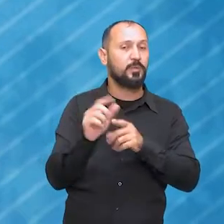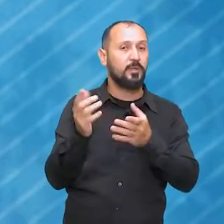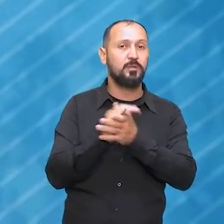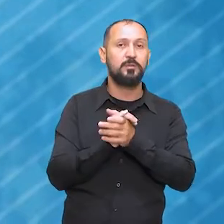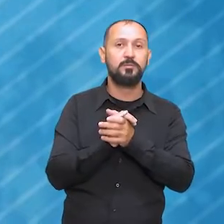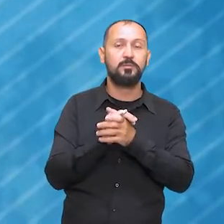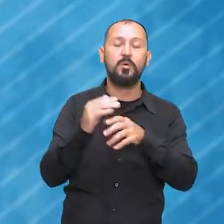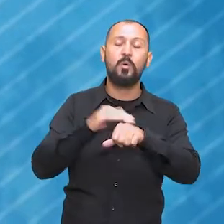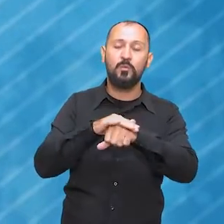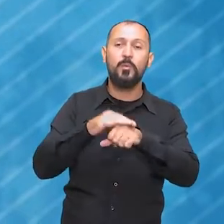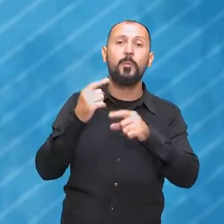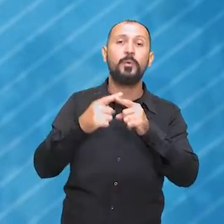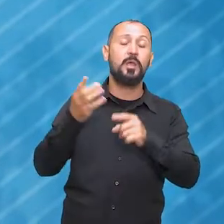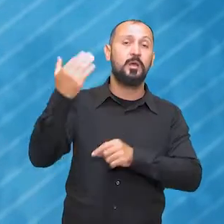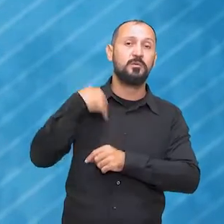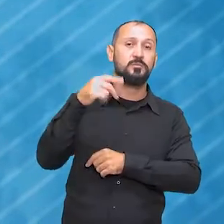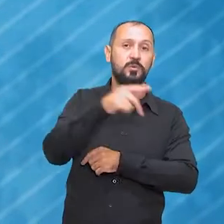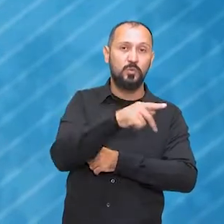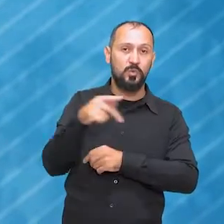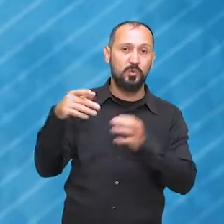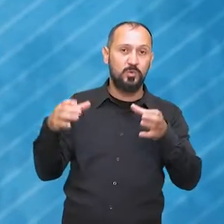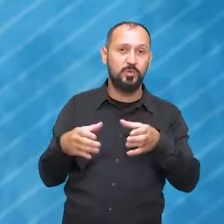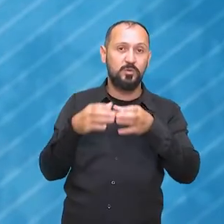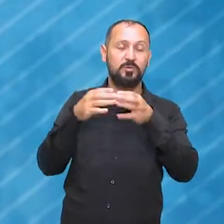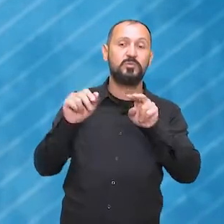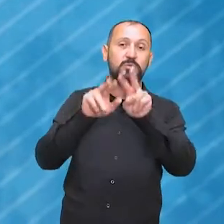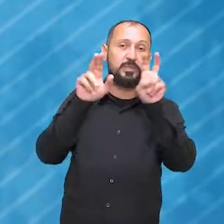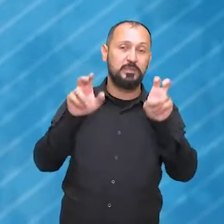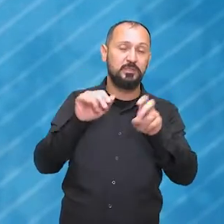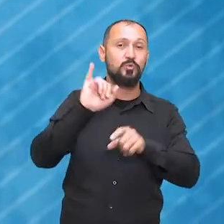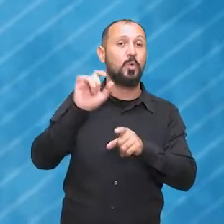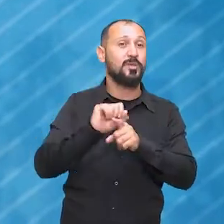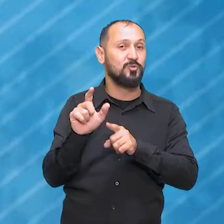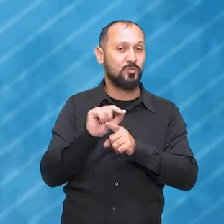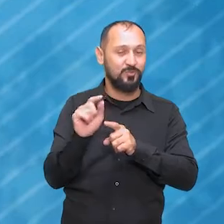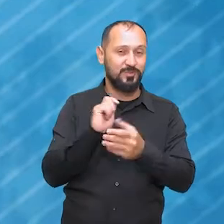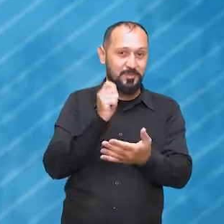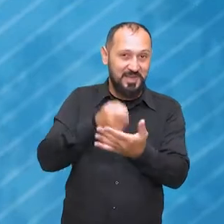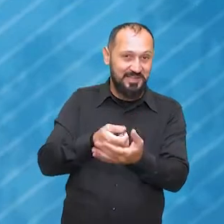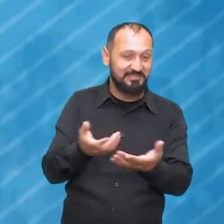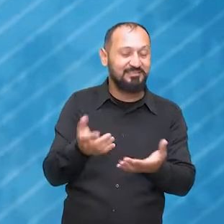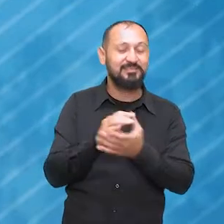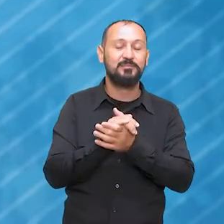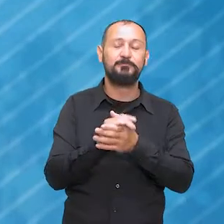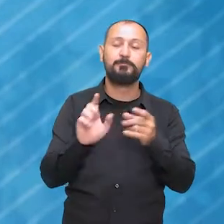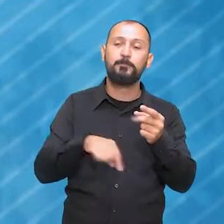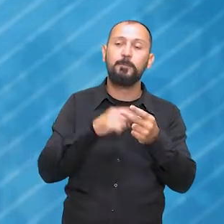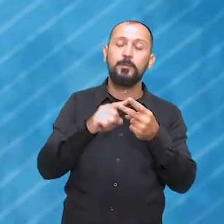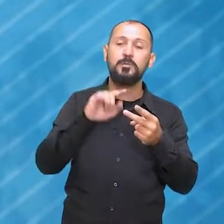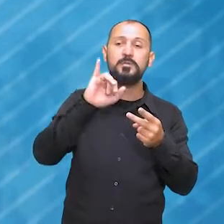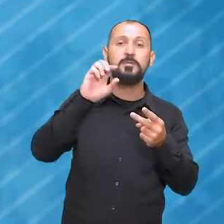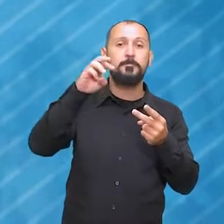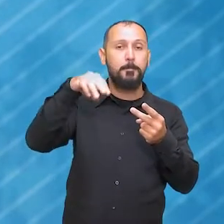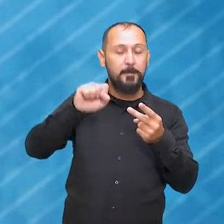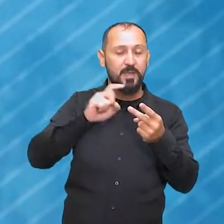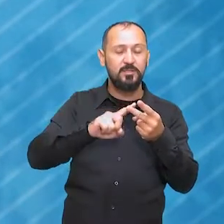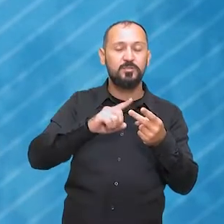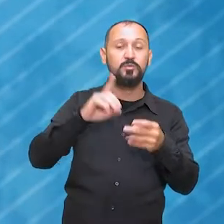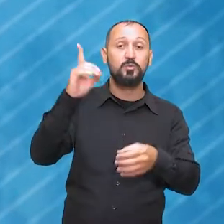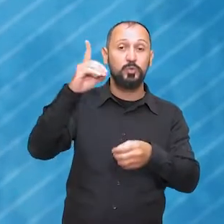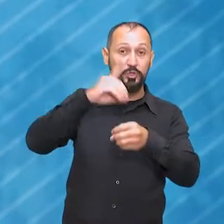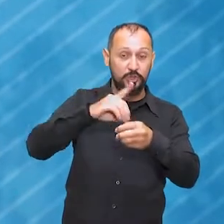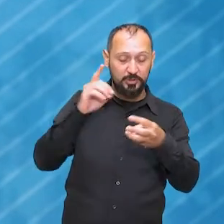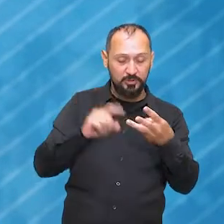Assuntos Tributários. Falo até com propriedade porque era presidente da comissão na época de assuntos tributários. Depois a questão do ICMS